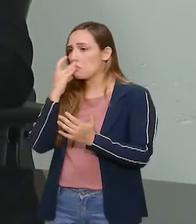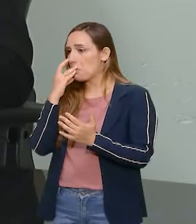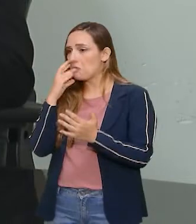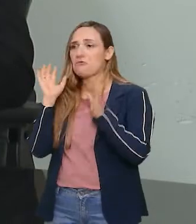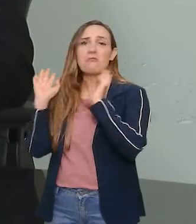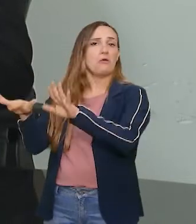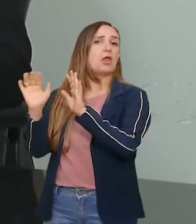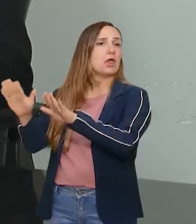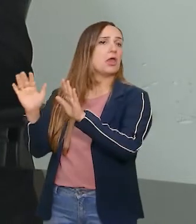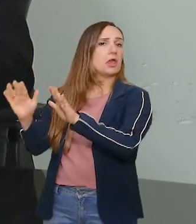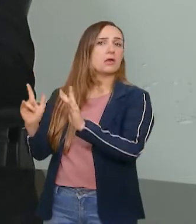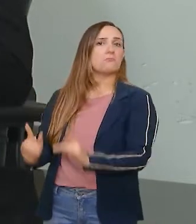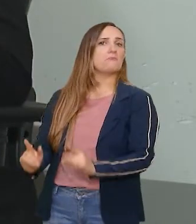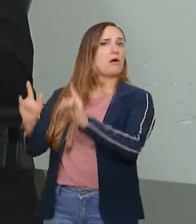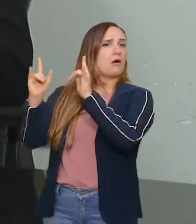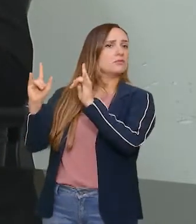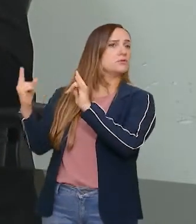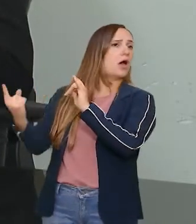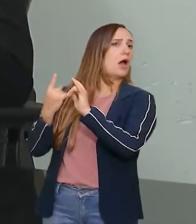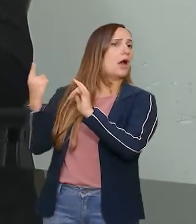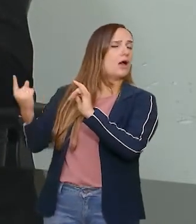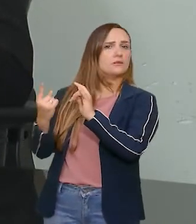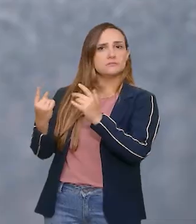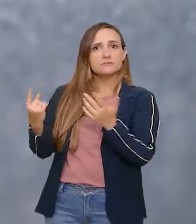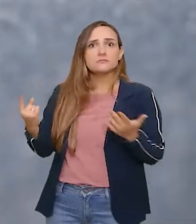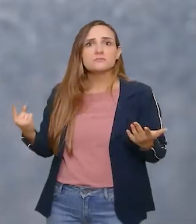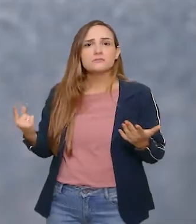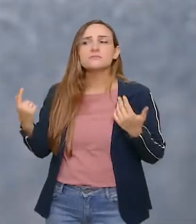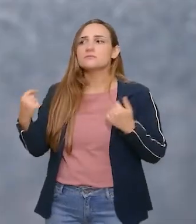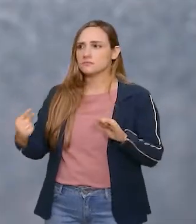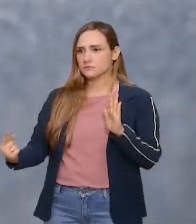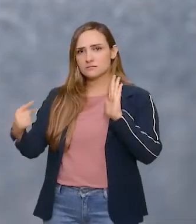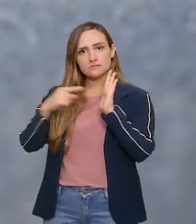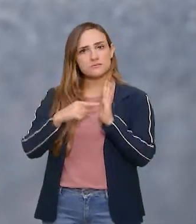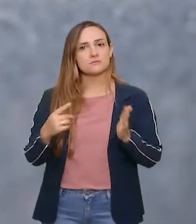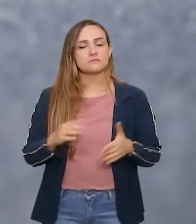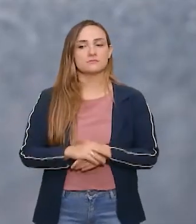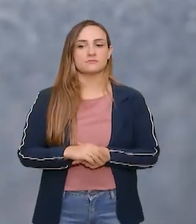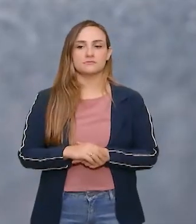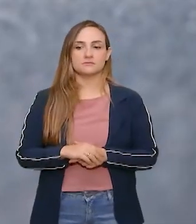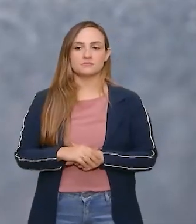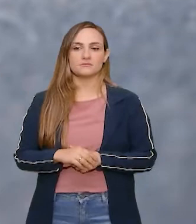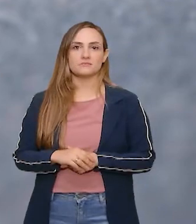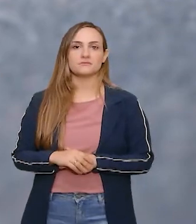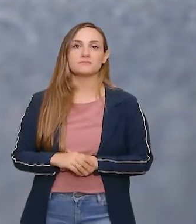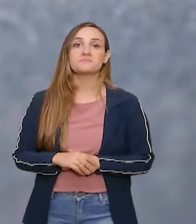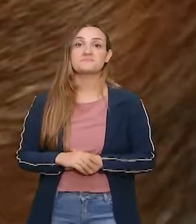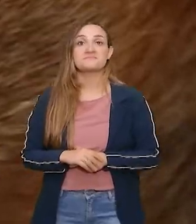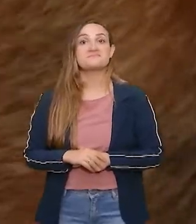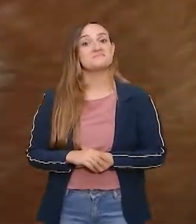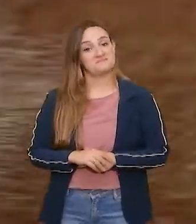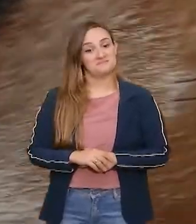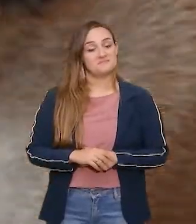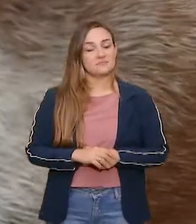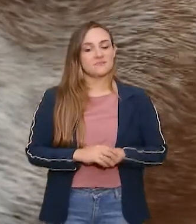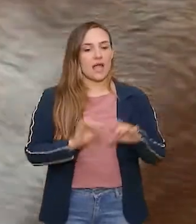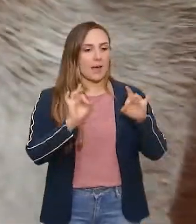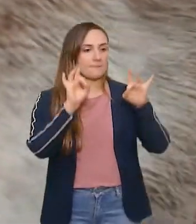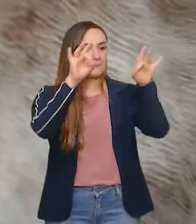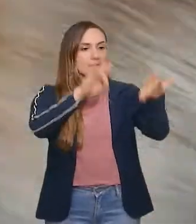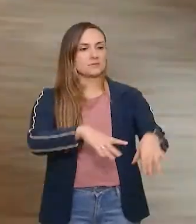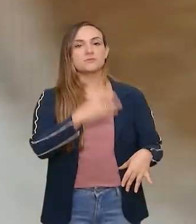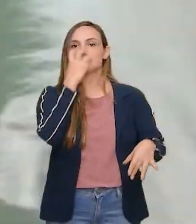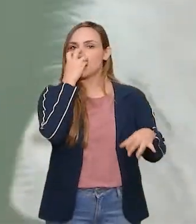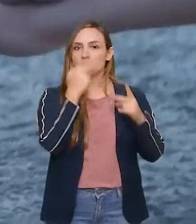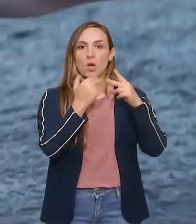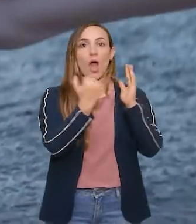um animal e deixam ele o dia todo lá à míngua. Parece contraditório, mas a boa notícia é que, ao mesmo tempo em que os